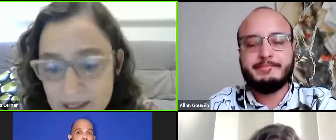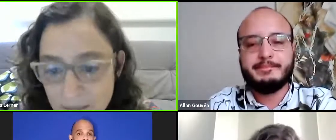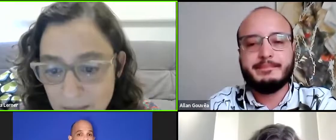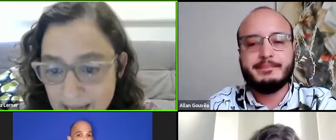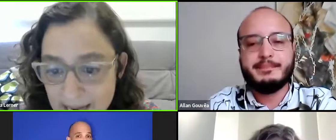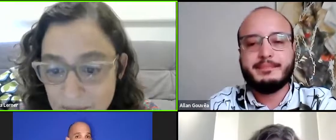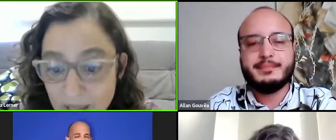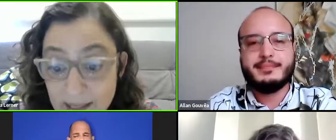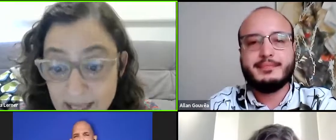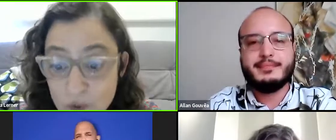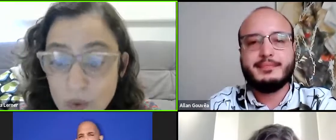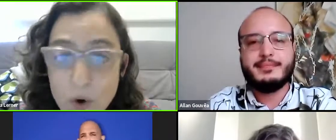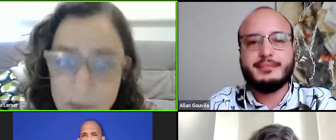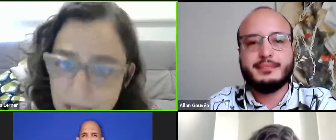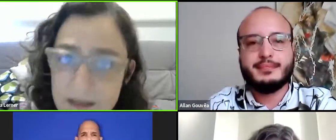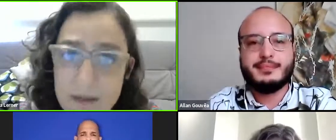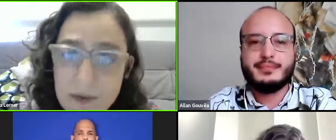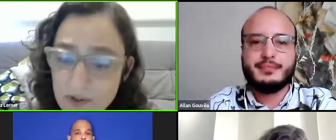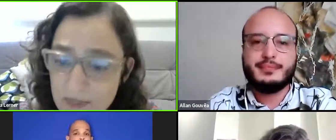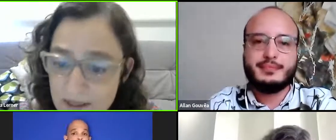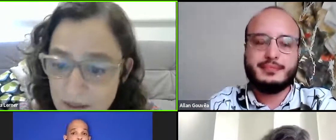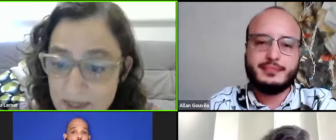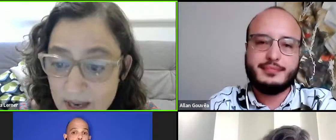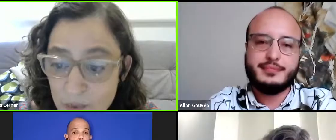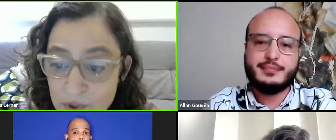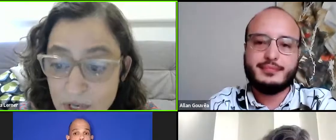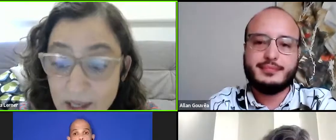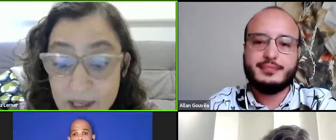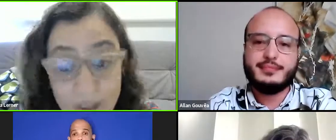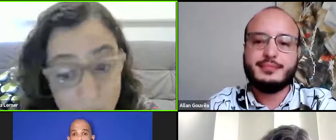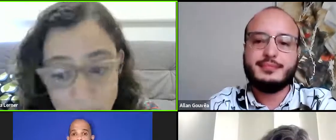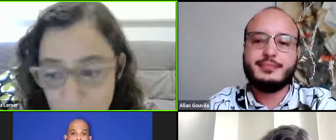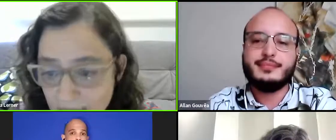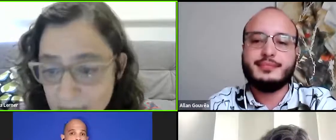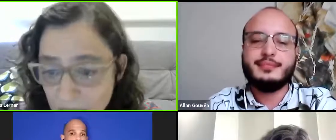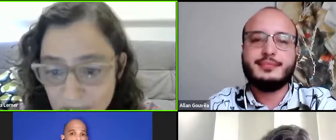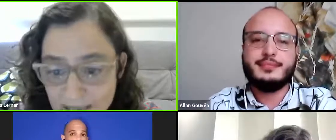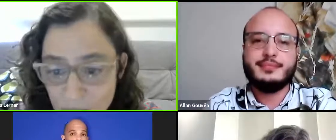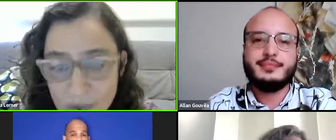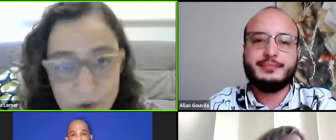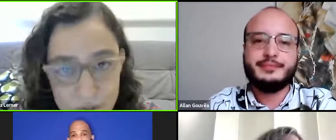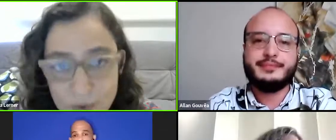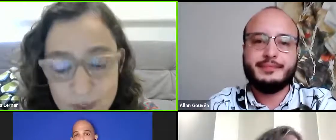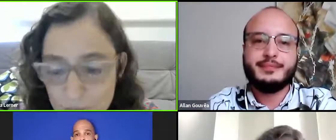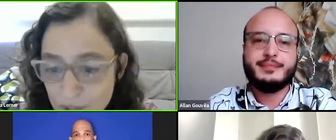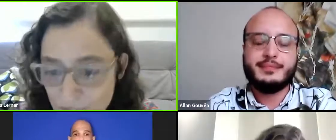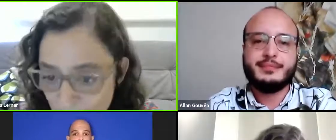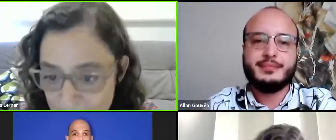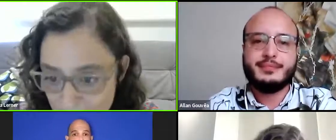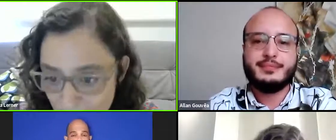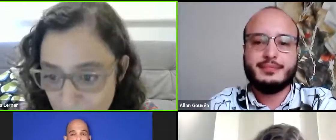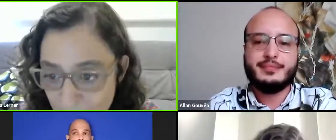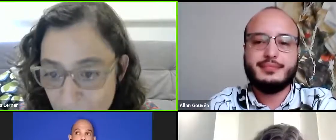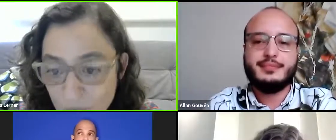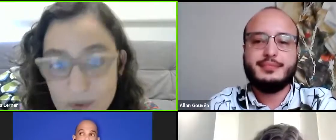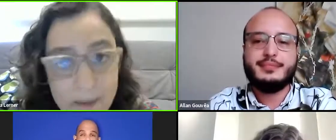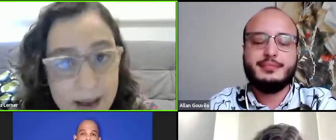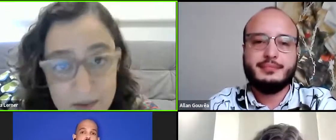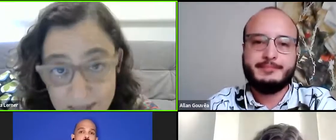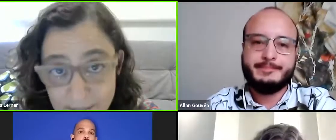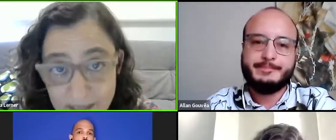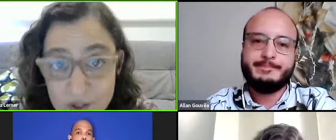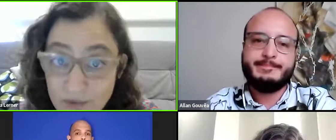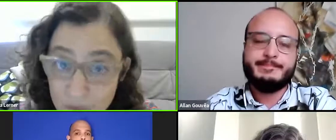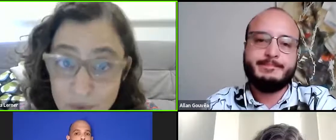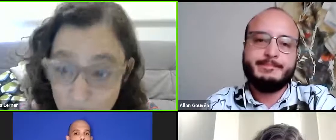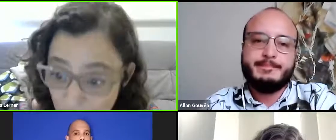trabalho interdisciplinar que articula comunicação, informação e saúde e que honra o caminho trilhado pelo nosso programa de pós-graduação. O